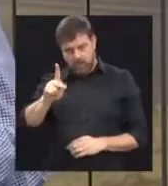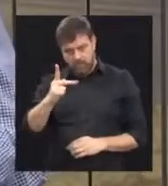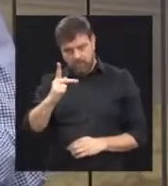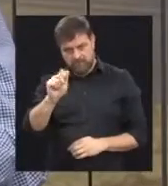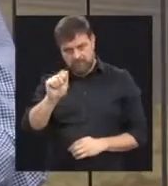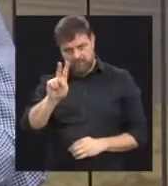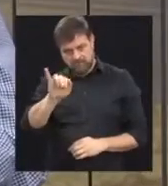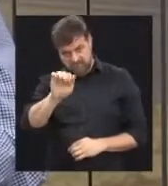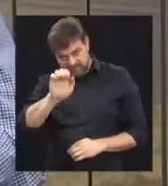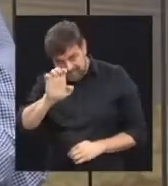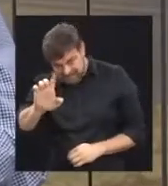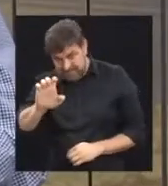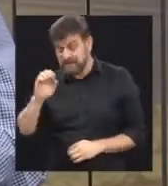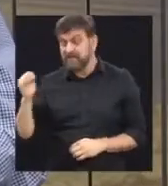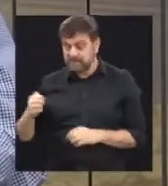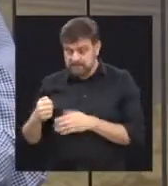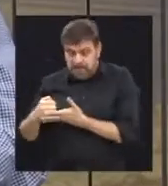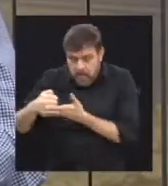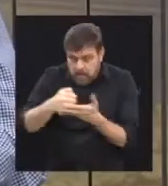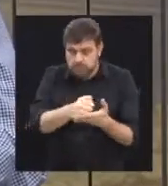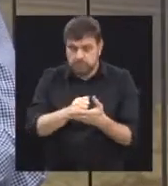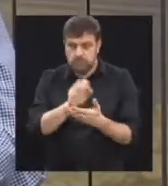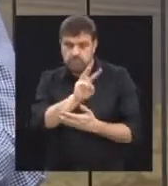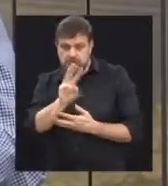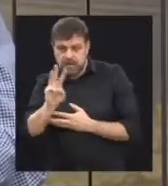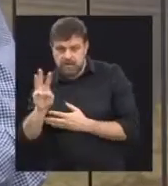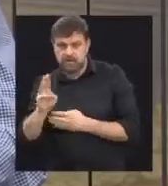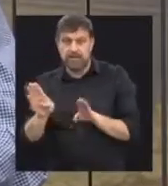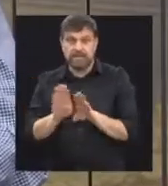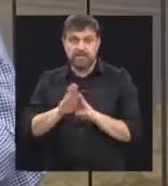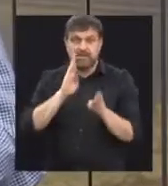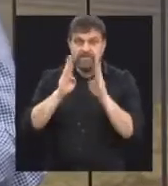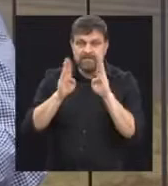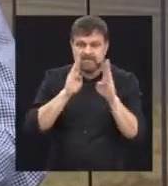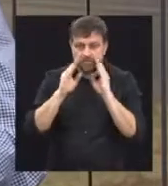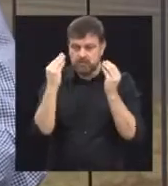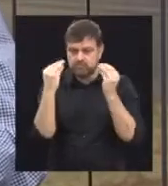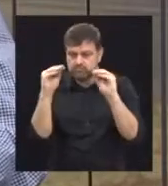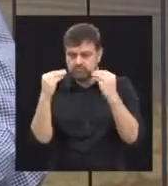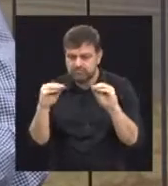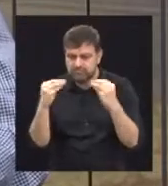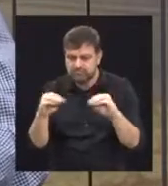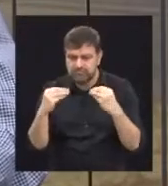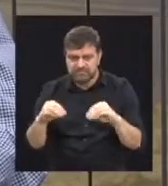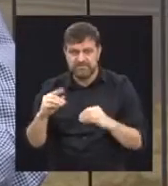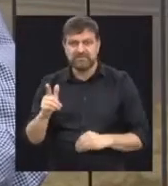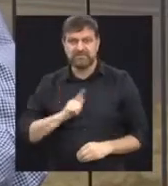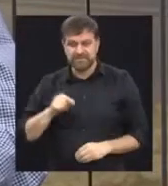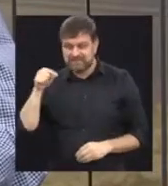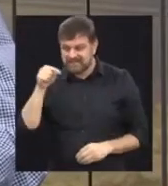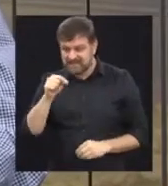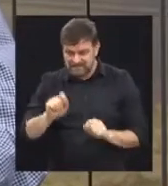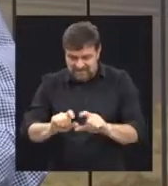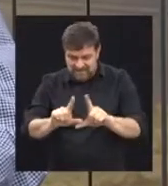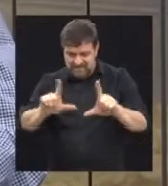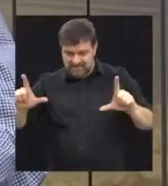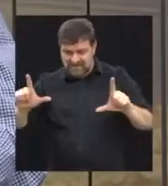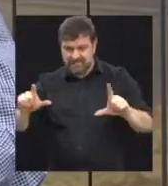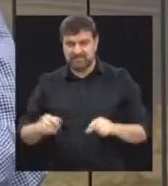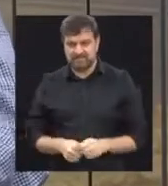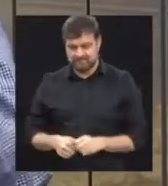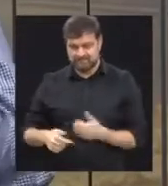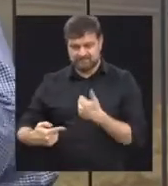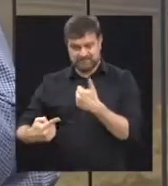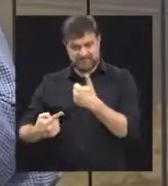site, eles acessam bastante. Através do Facebook, principalmente, as notícias são muito, muito